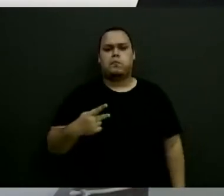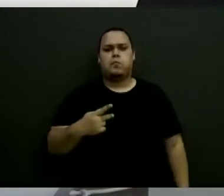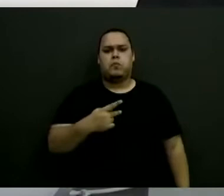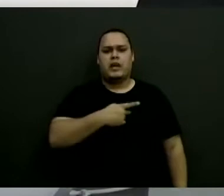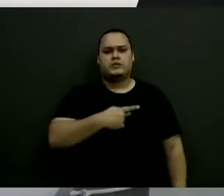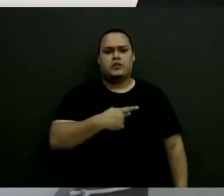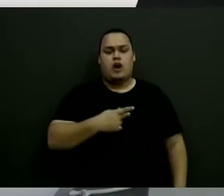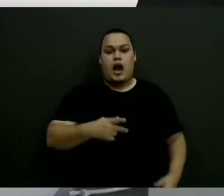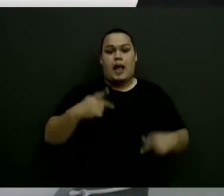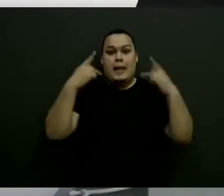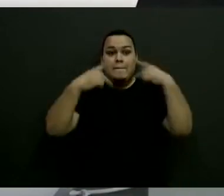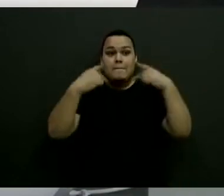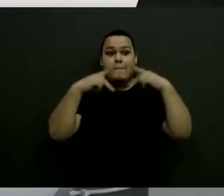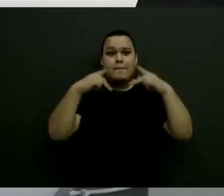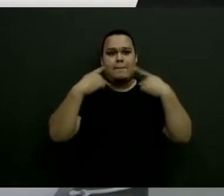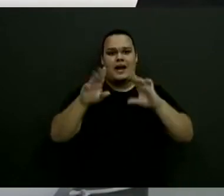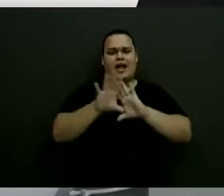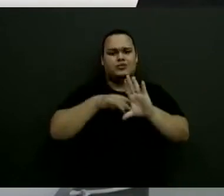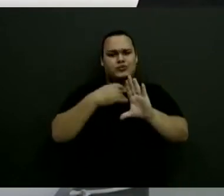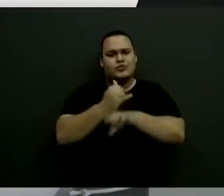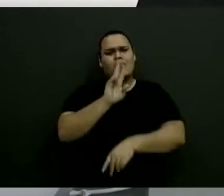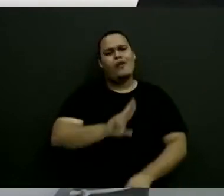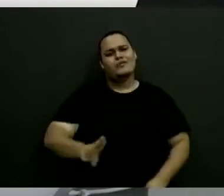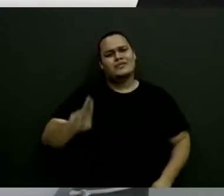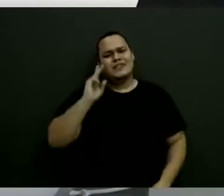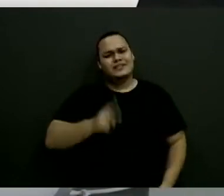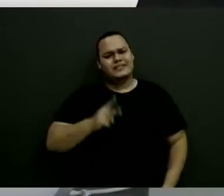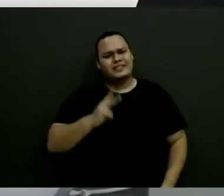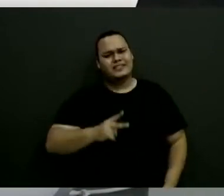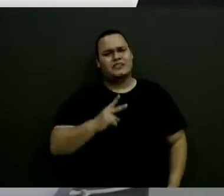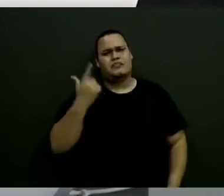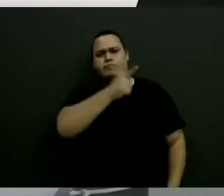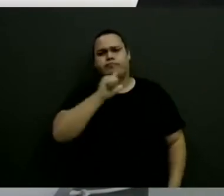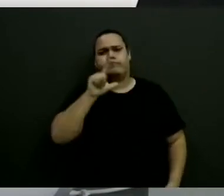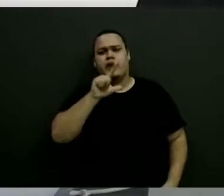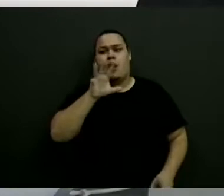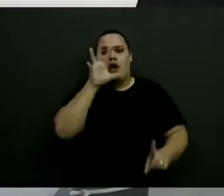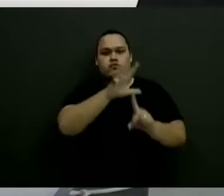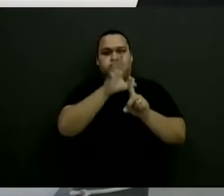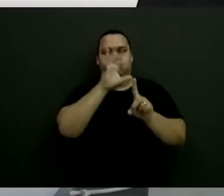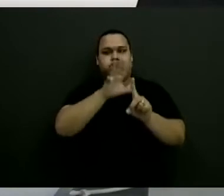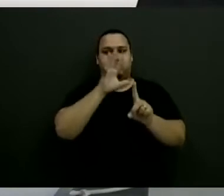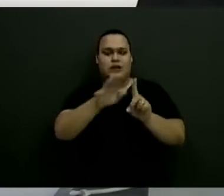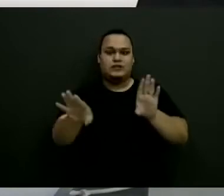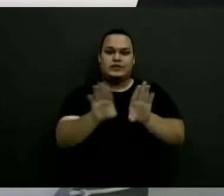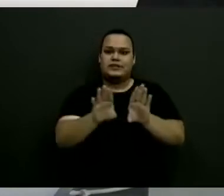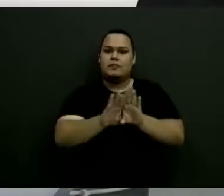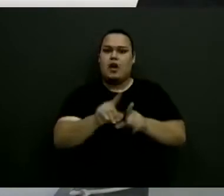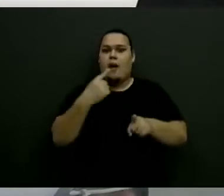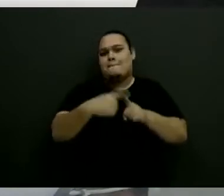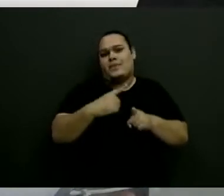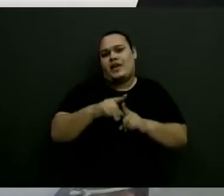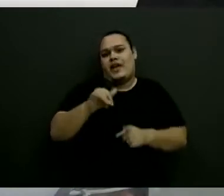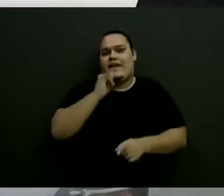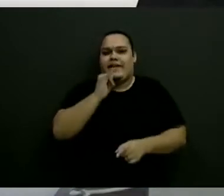que preguem online, que usem essas ferramentas para atingir, né? Haja visto que o nosso presidente da República praticamente